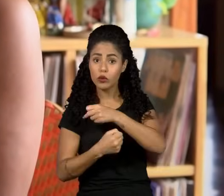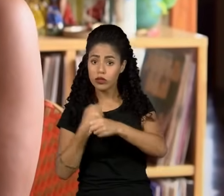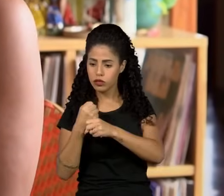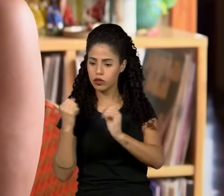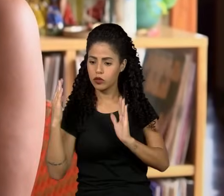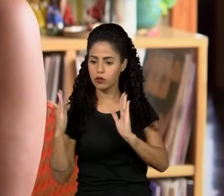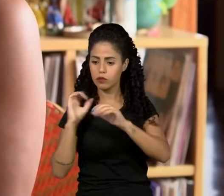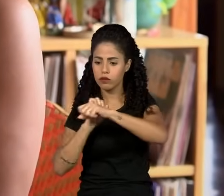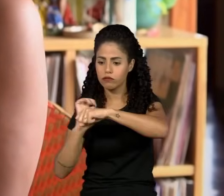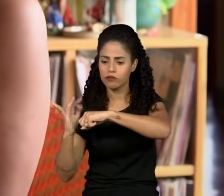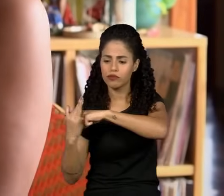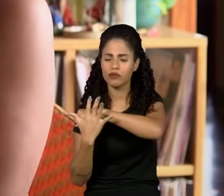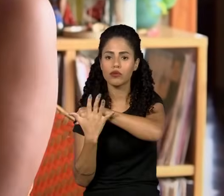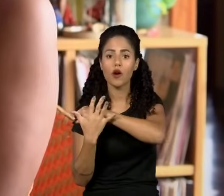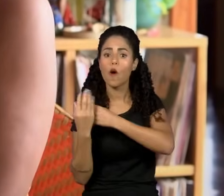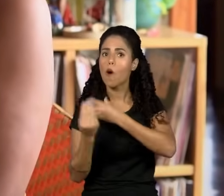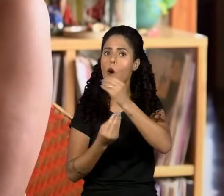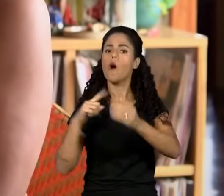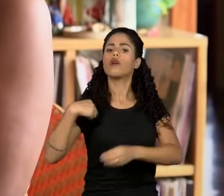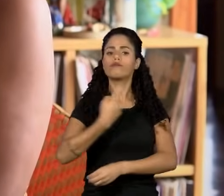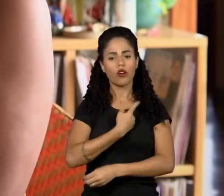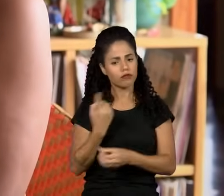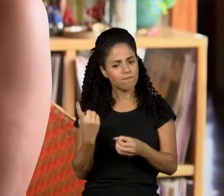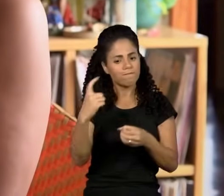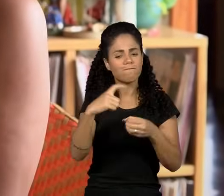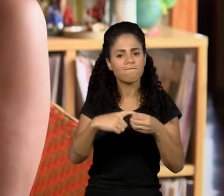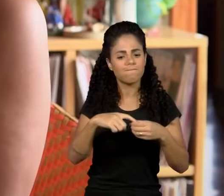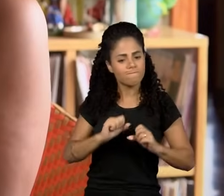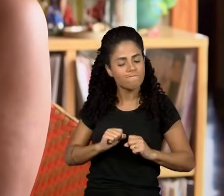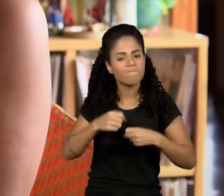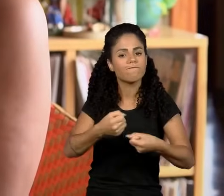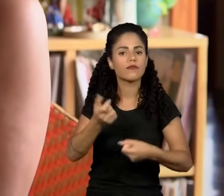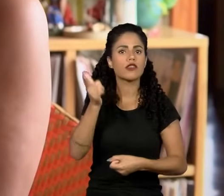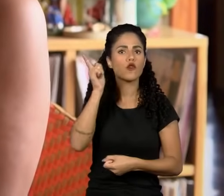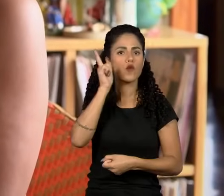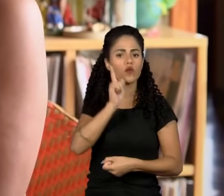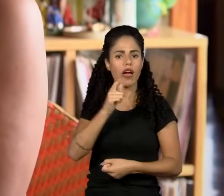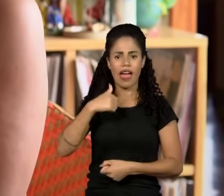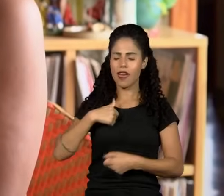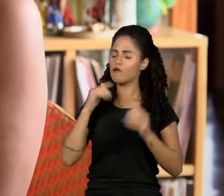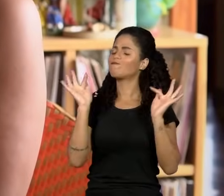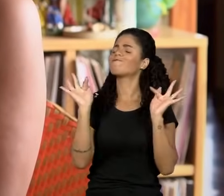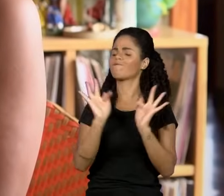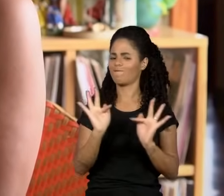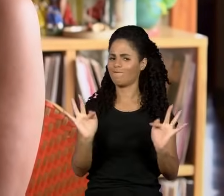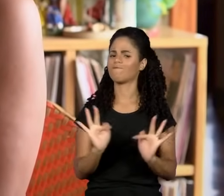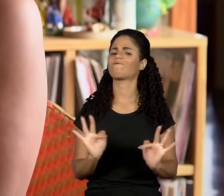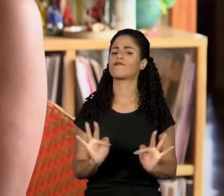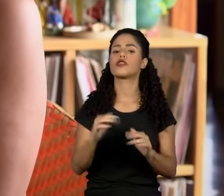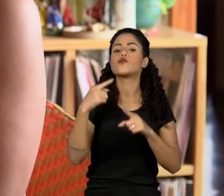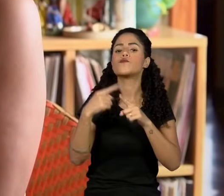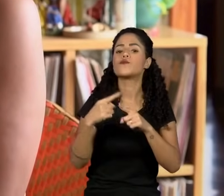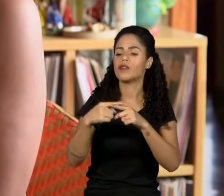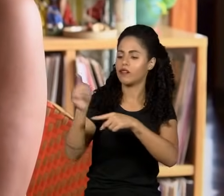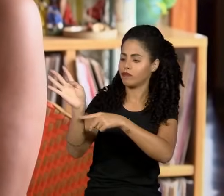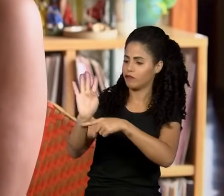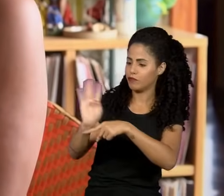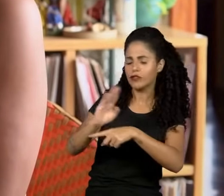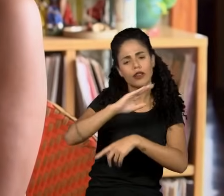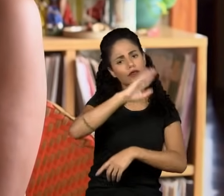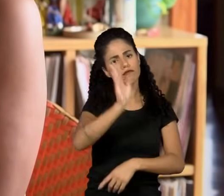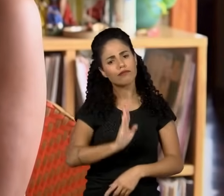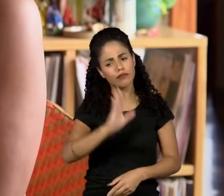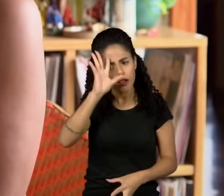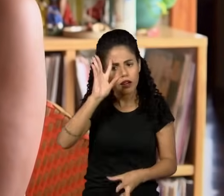Gay Miserado, a gente retomando, voltando para as salas, eu estou muito feliz que o cinema nacional